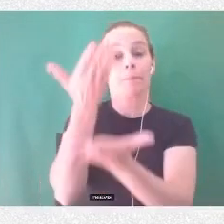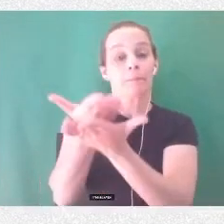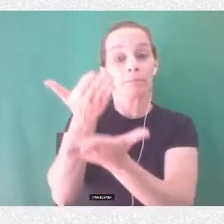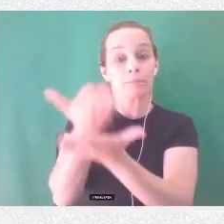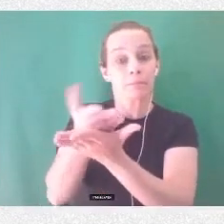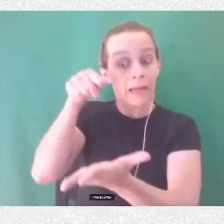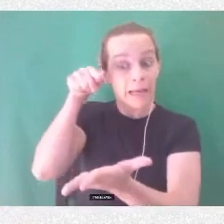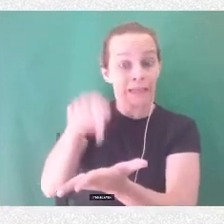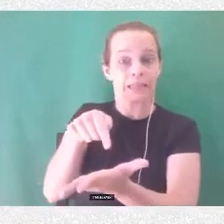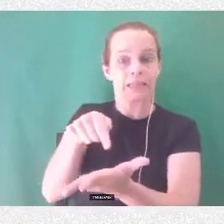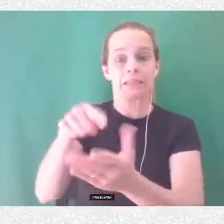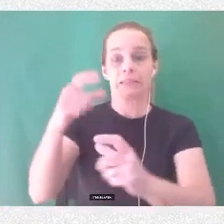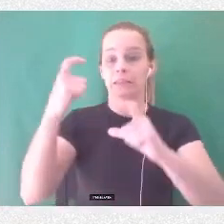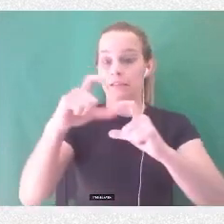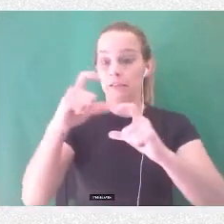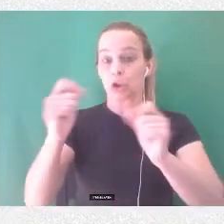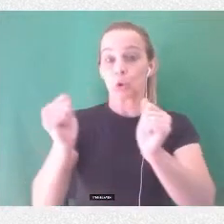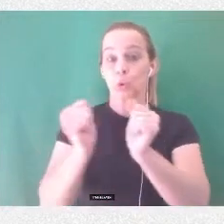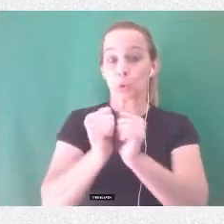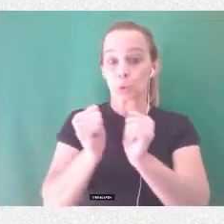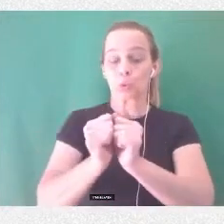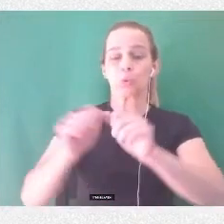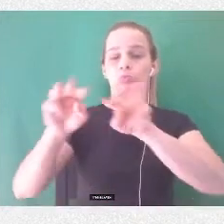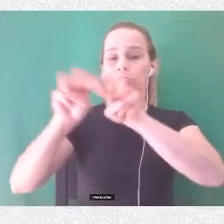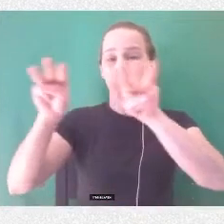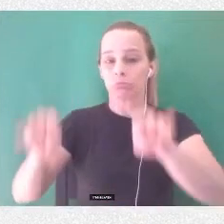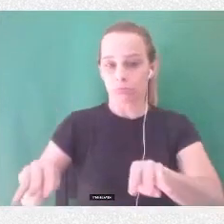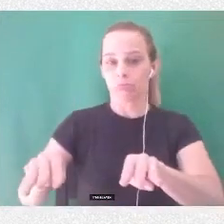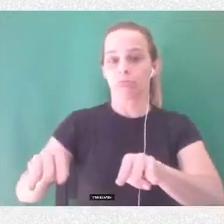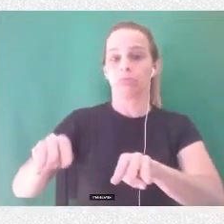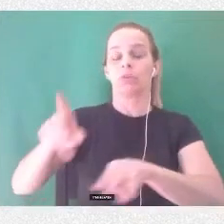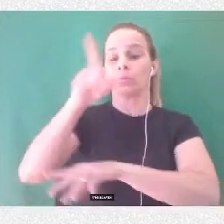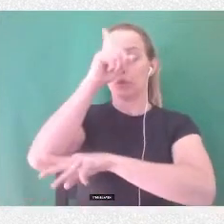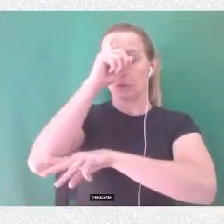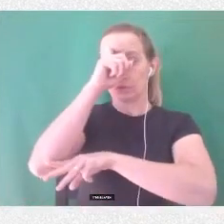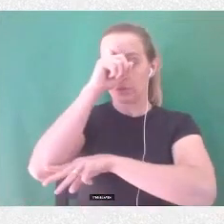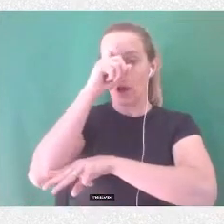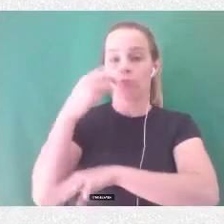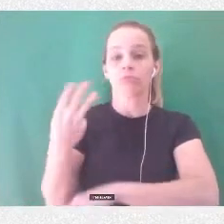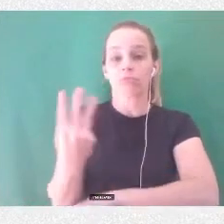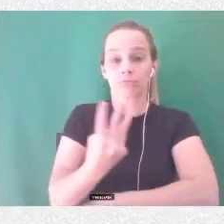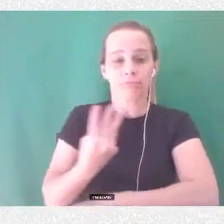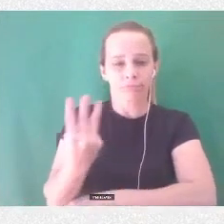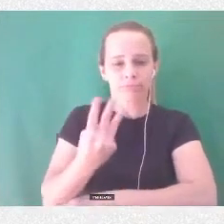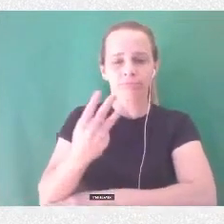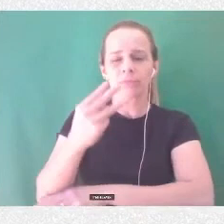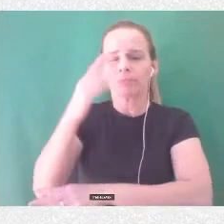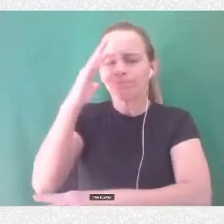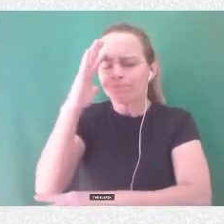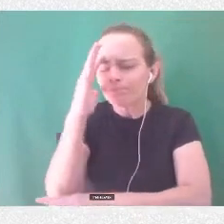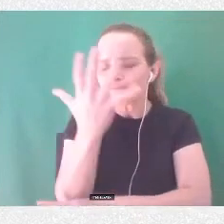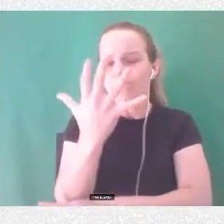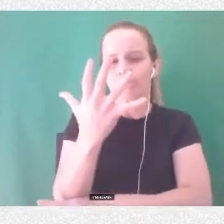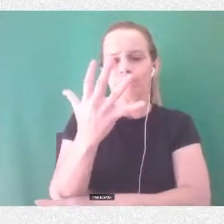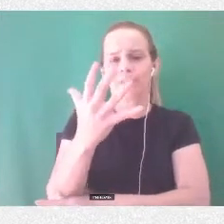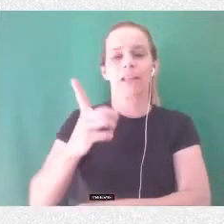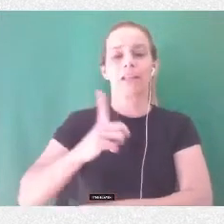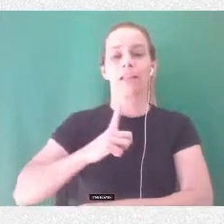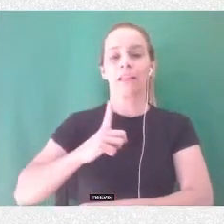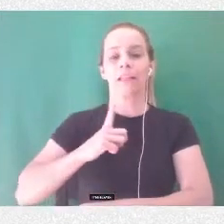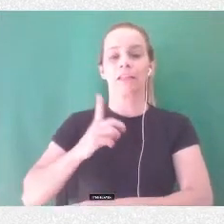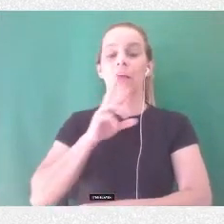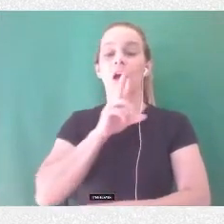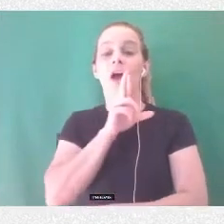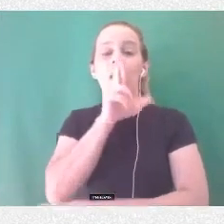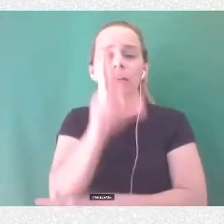a Pfizer, junto com a Universidade Federal em Moinhos de Ventos, realizem e obtenham os resultados que a